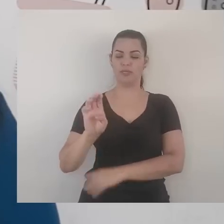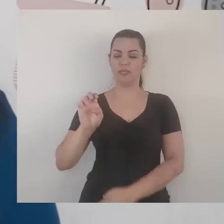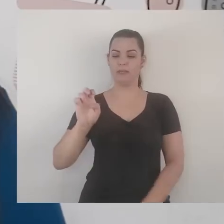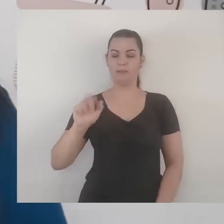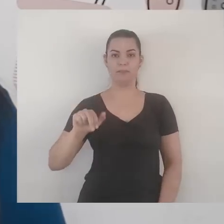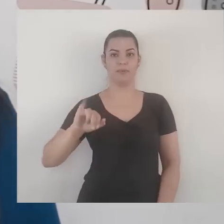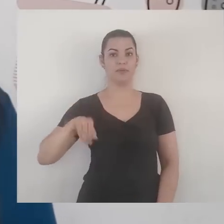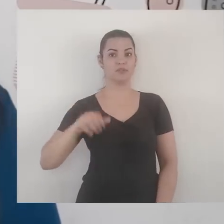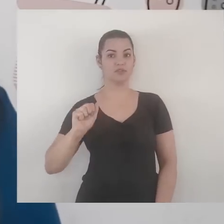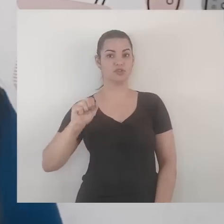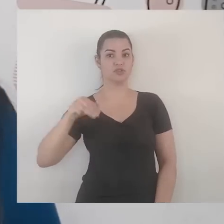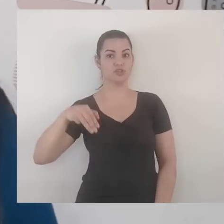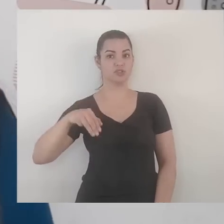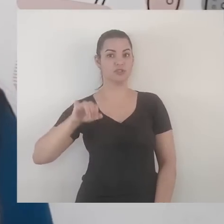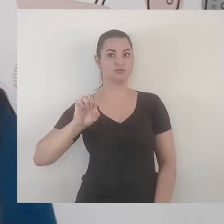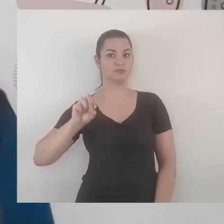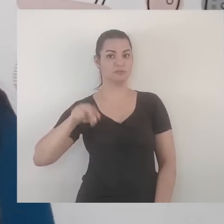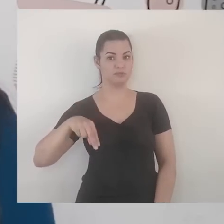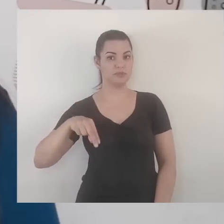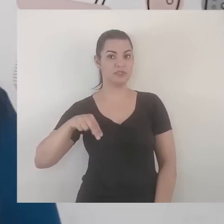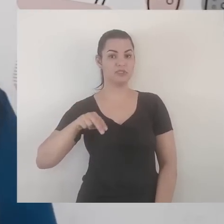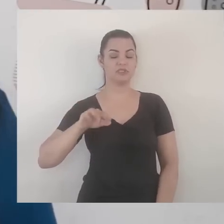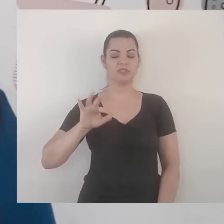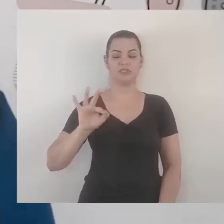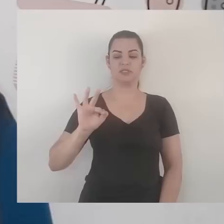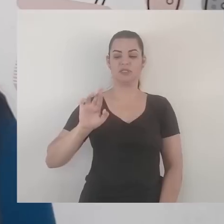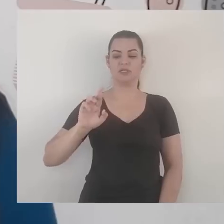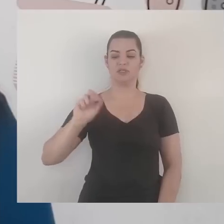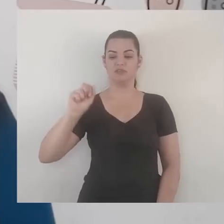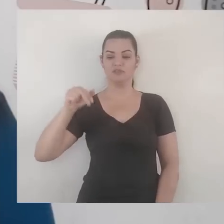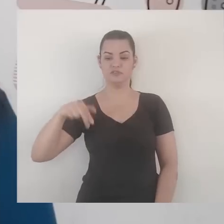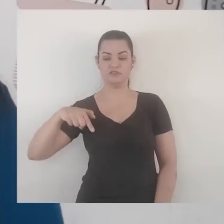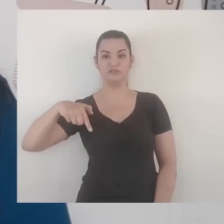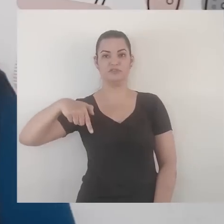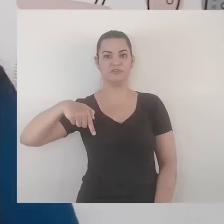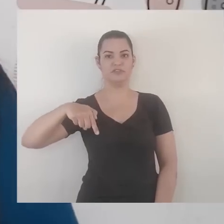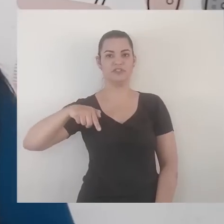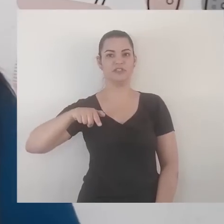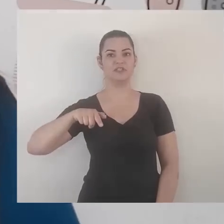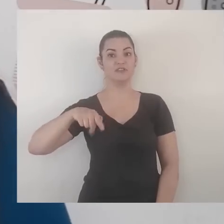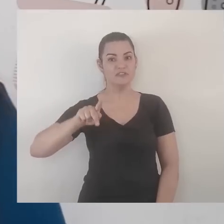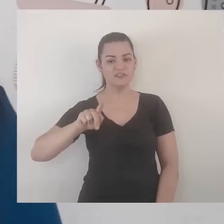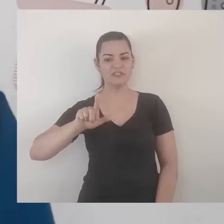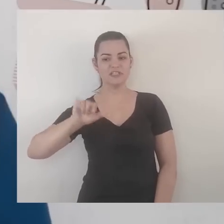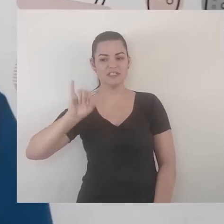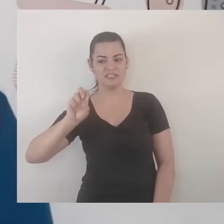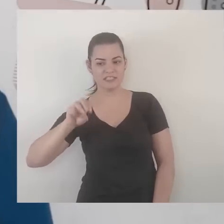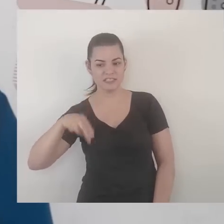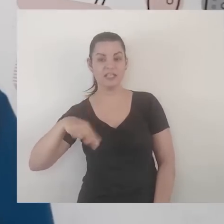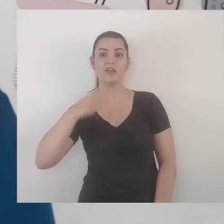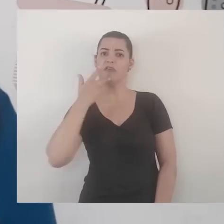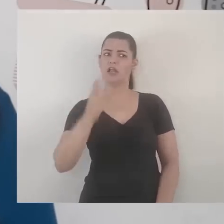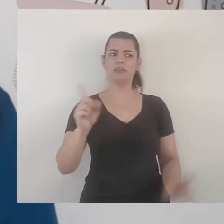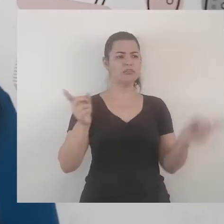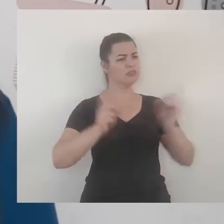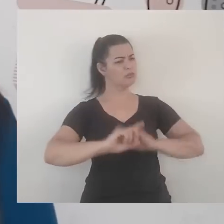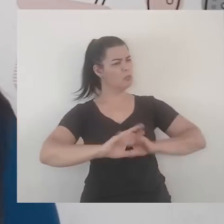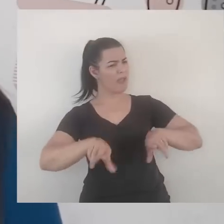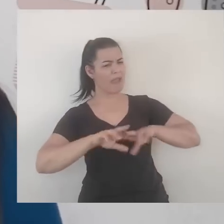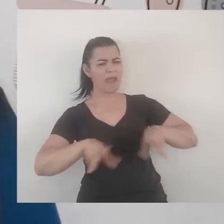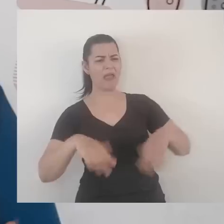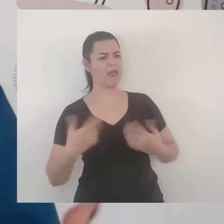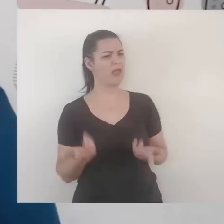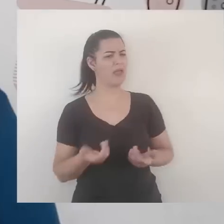não. Os raios, os relâmpagos, eles são resultado de uma descarga elétrica.